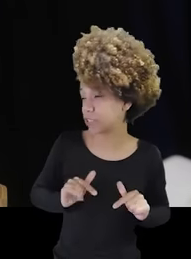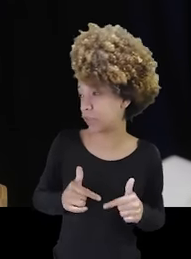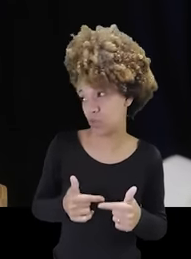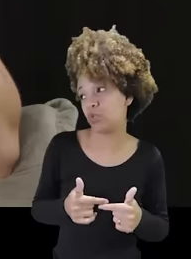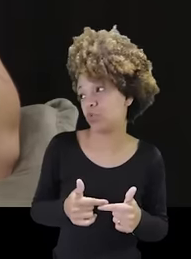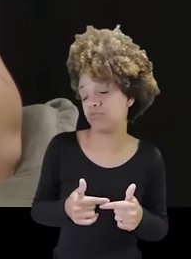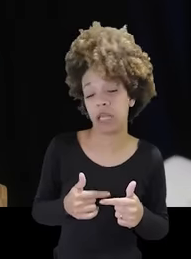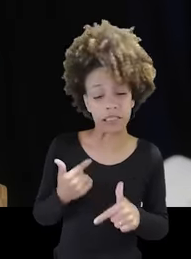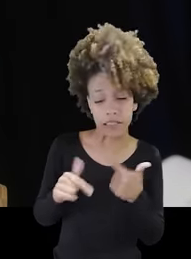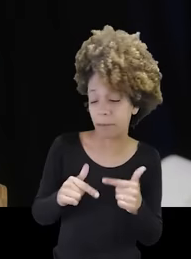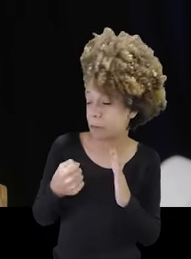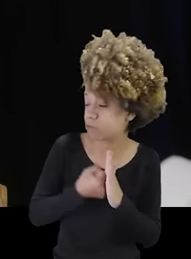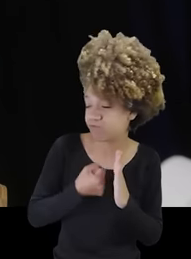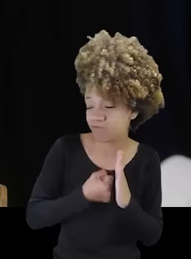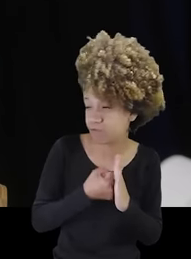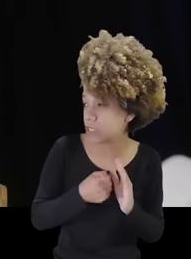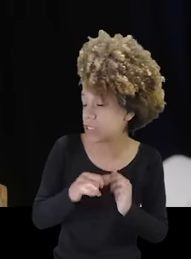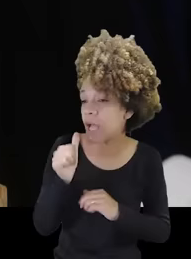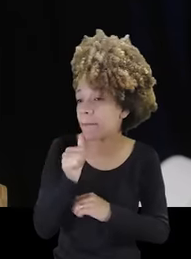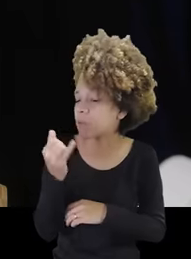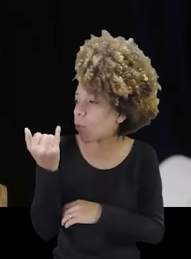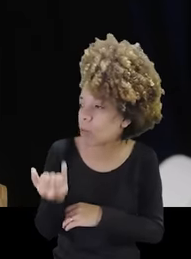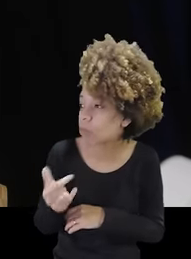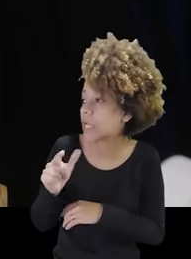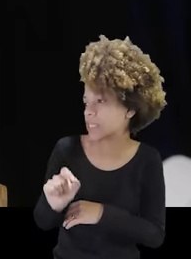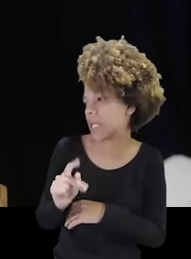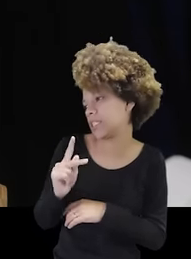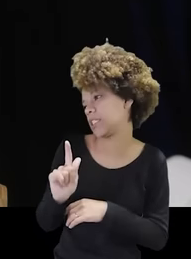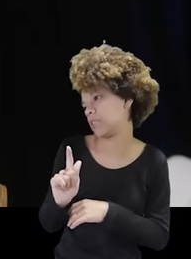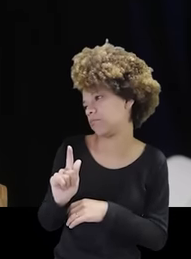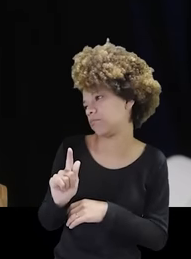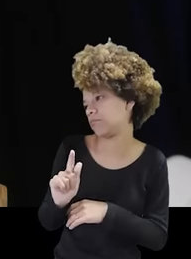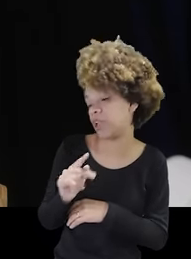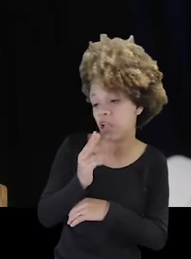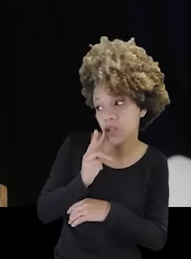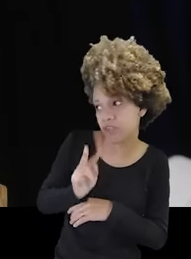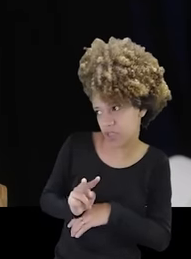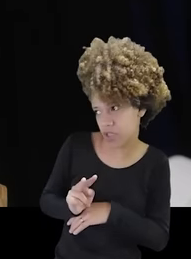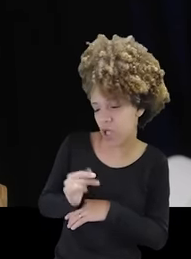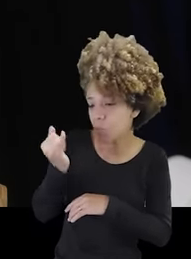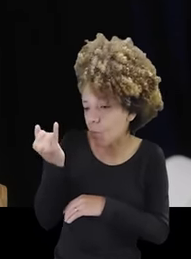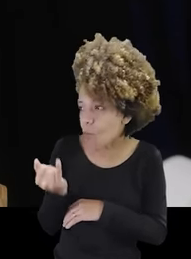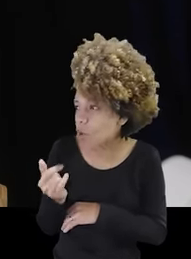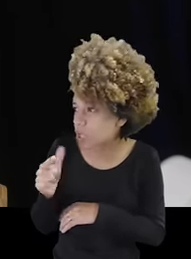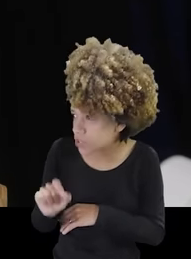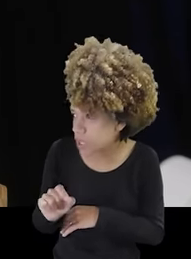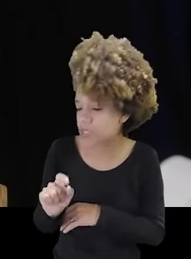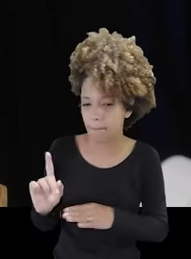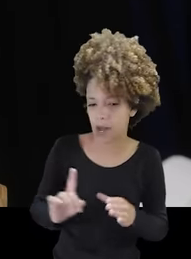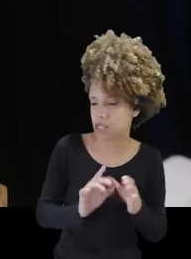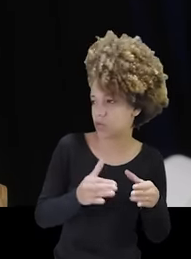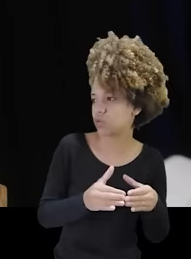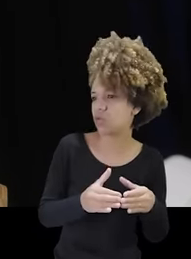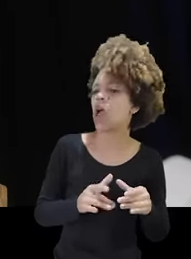assim trabalho duro então assim se a menina emagreceu 10 kg como eles vêm né a menina emagreceu 10 kg para